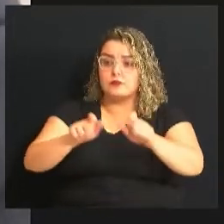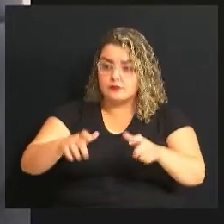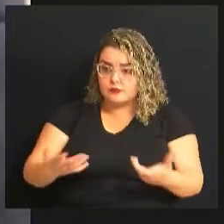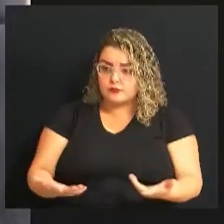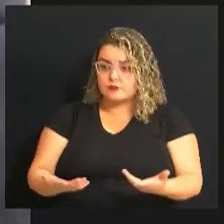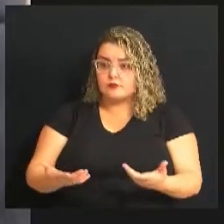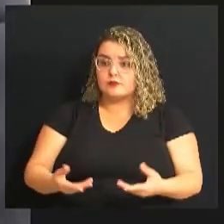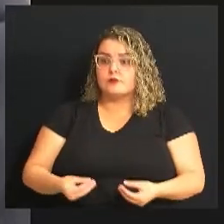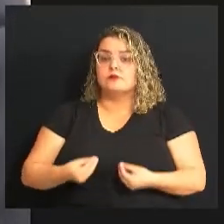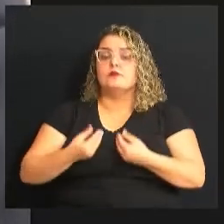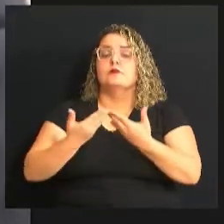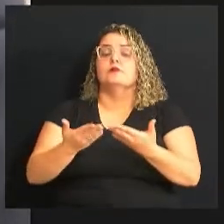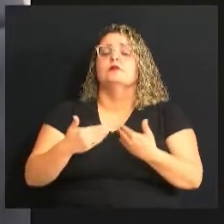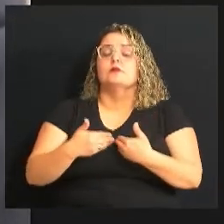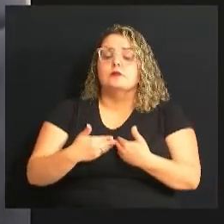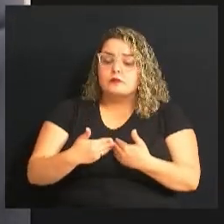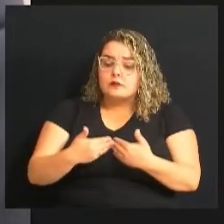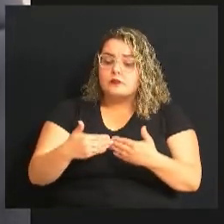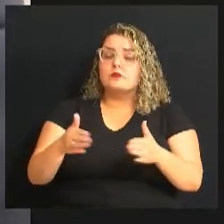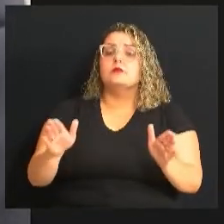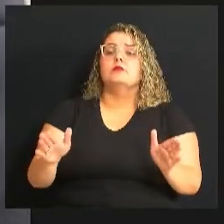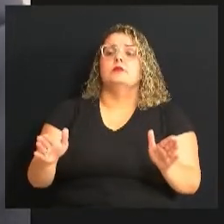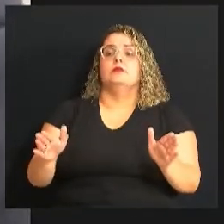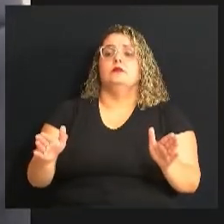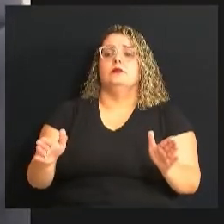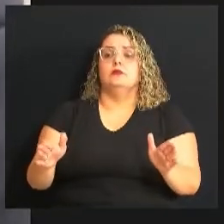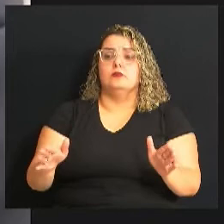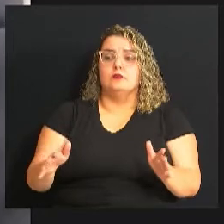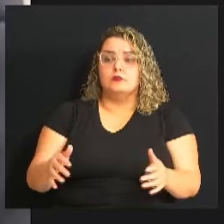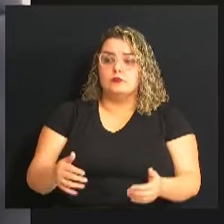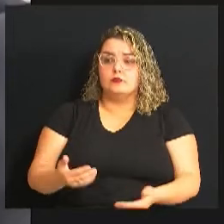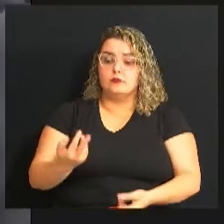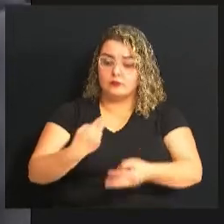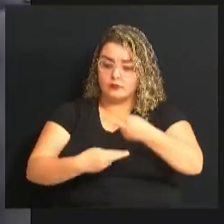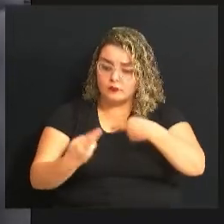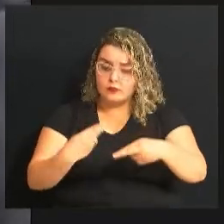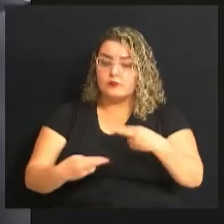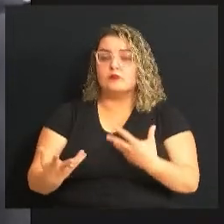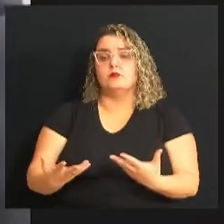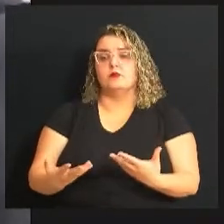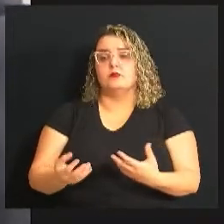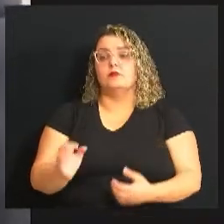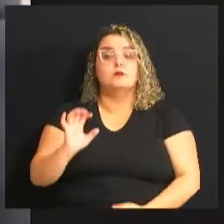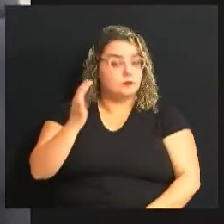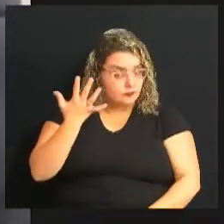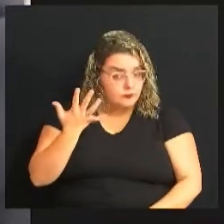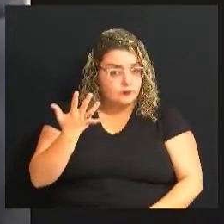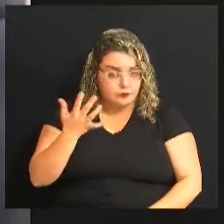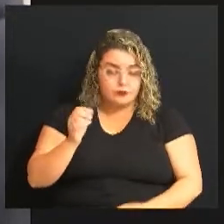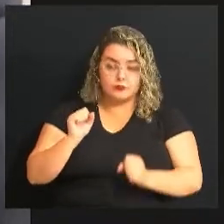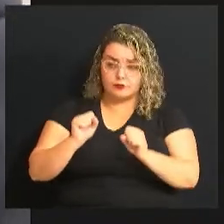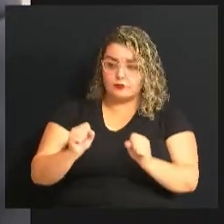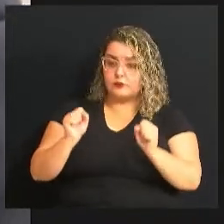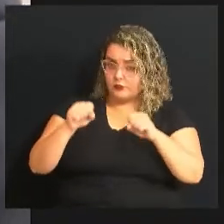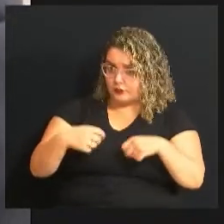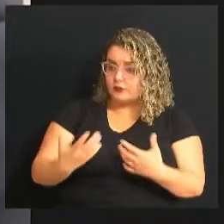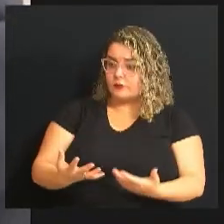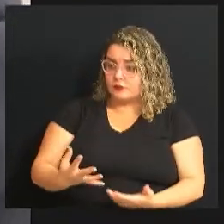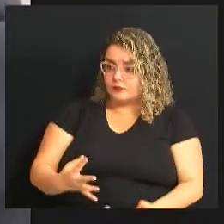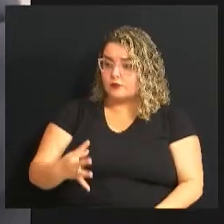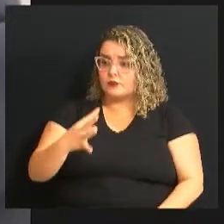estabelecem, que abrem as suas janelas para que esse relacionamento aconteça. Então, nós podemos, sim,